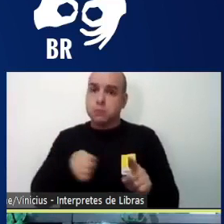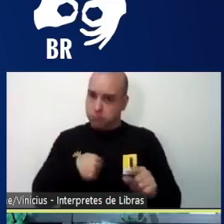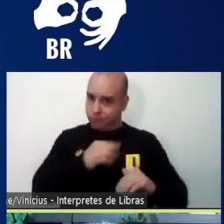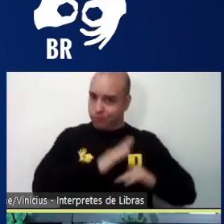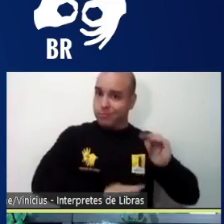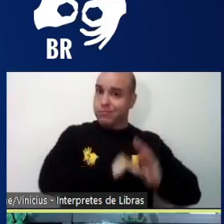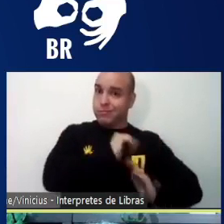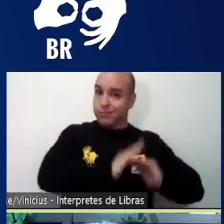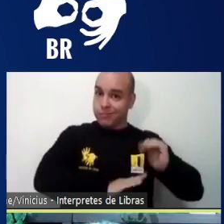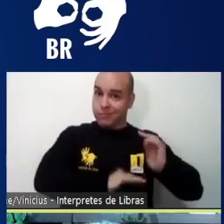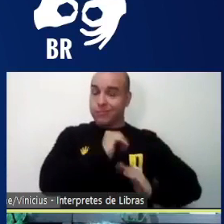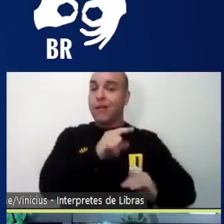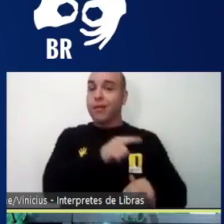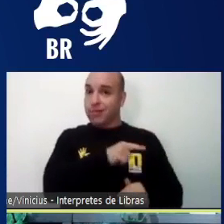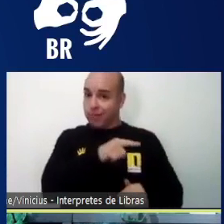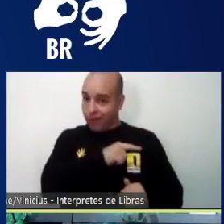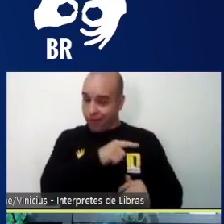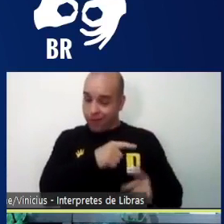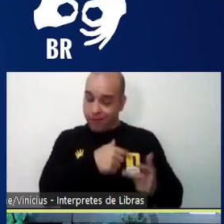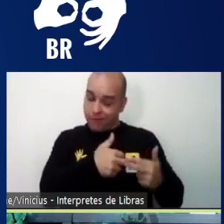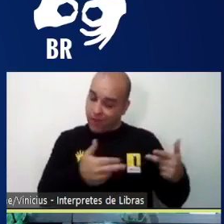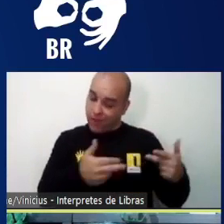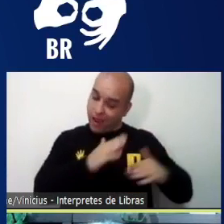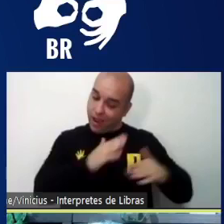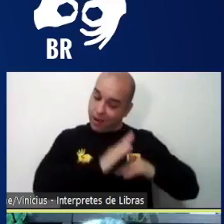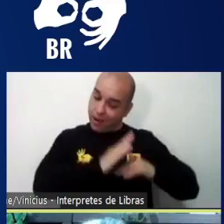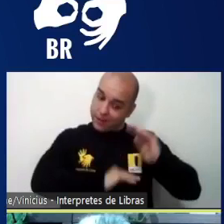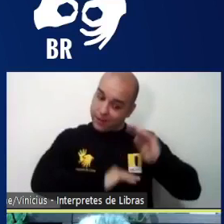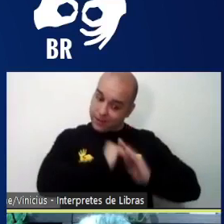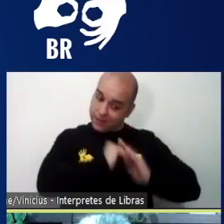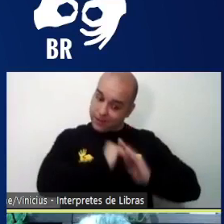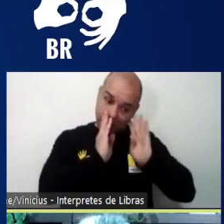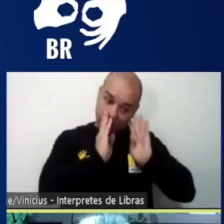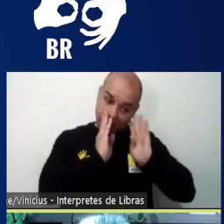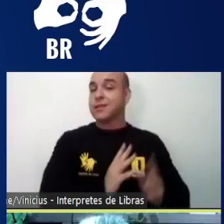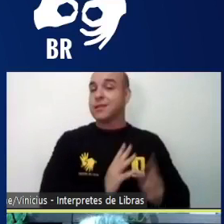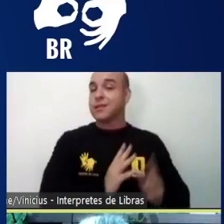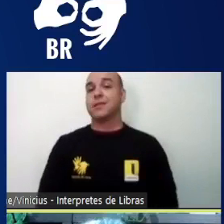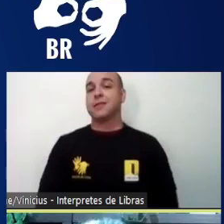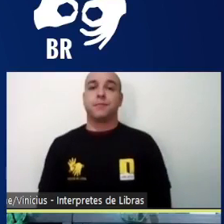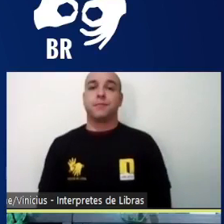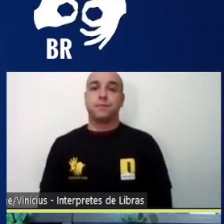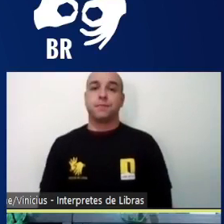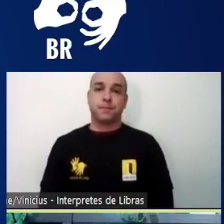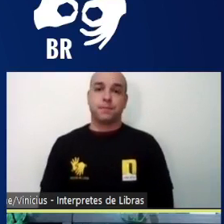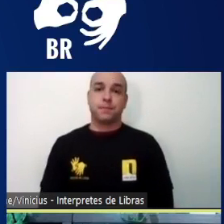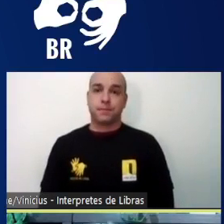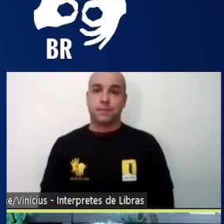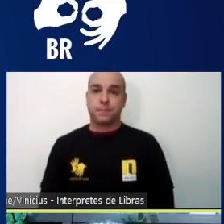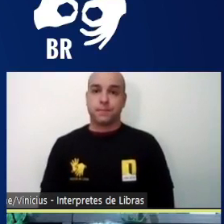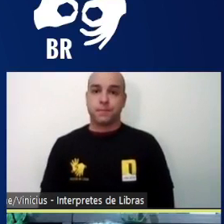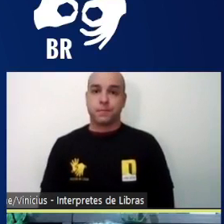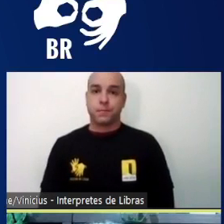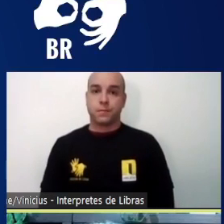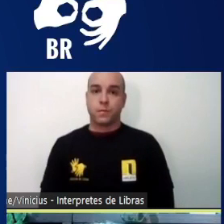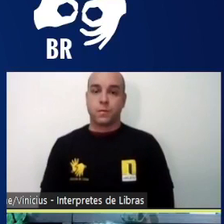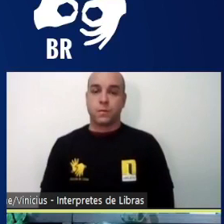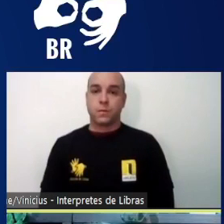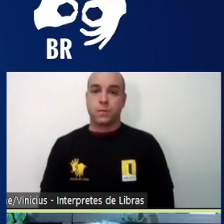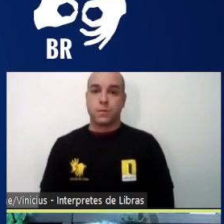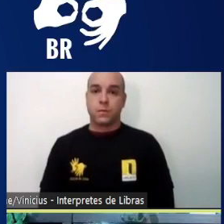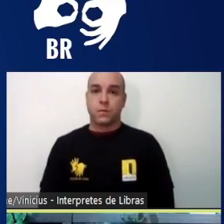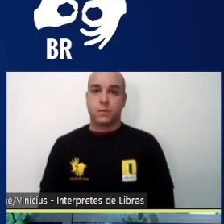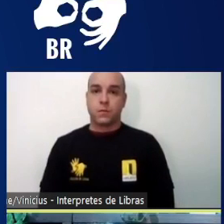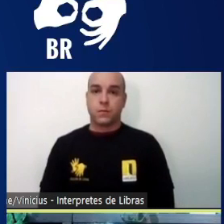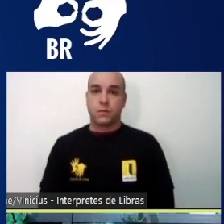É com esse viés, é com esse olhar apreciativo que eu gostaria que todos vocês